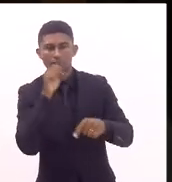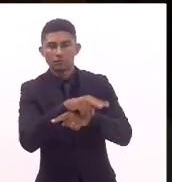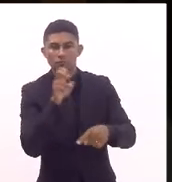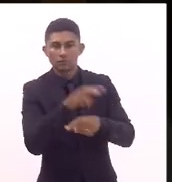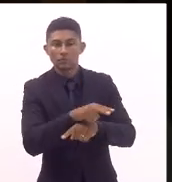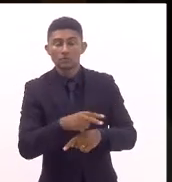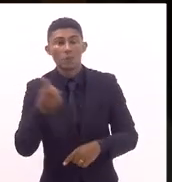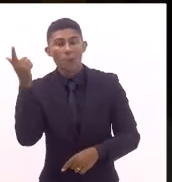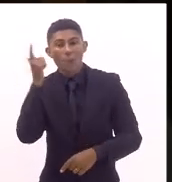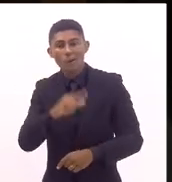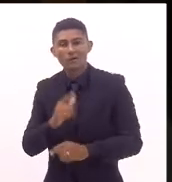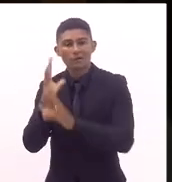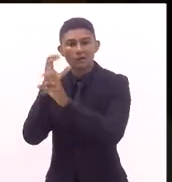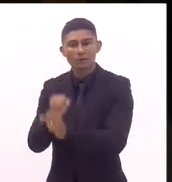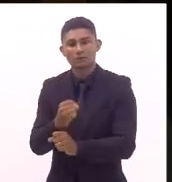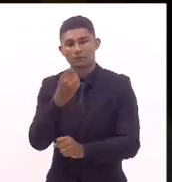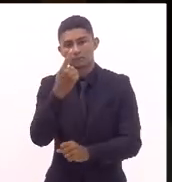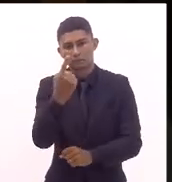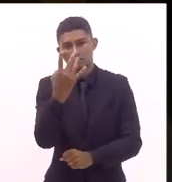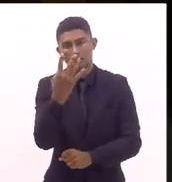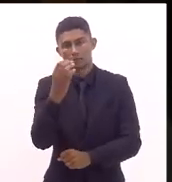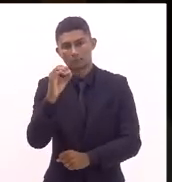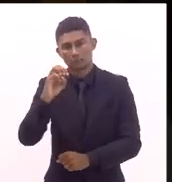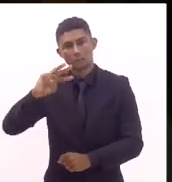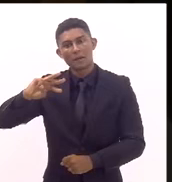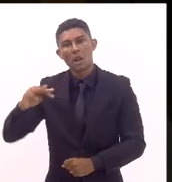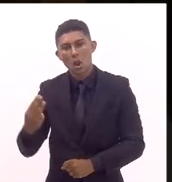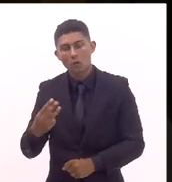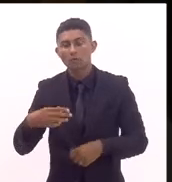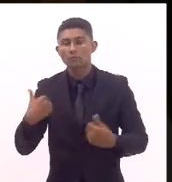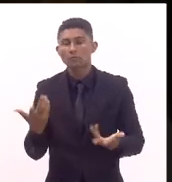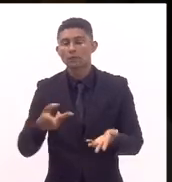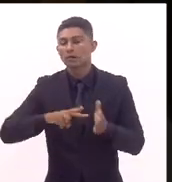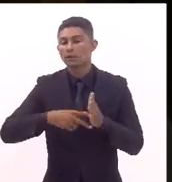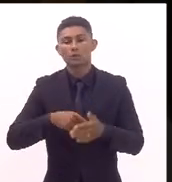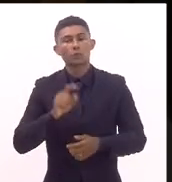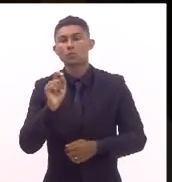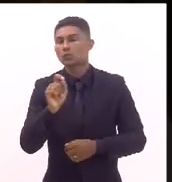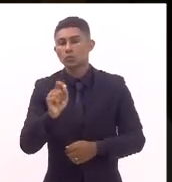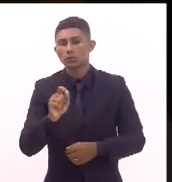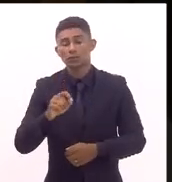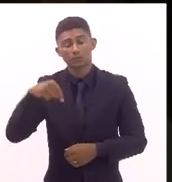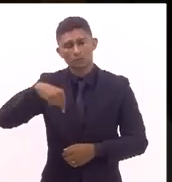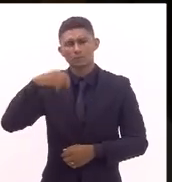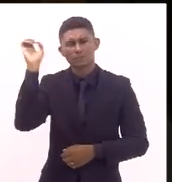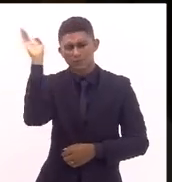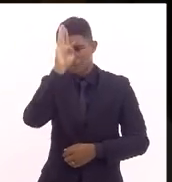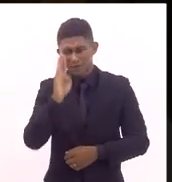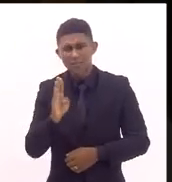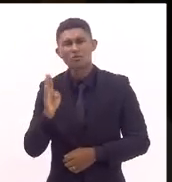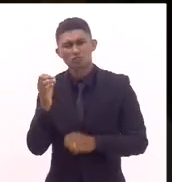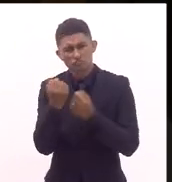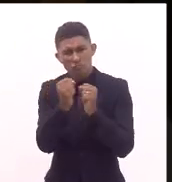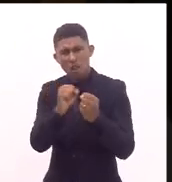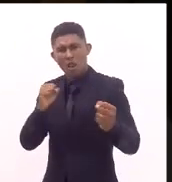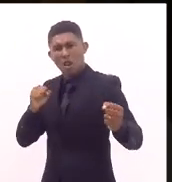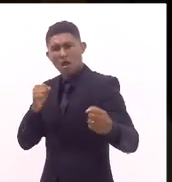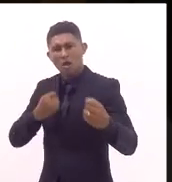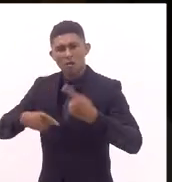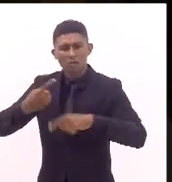milhões teremos 140 milhões O que significa dar ao Brasil uma dimensão que ele merece mas que não tem